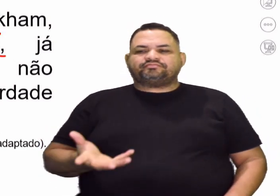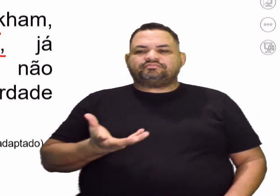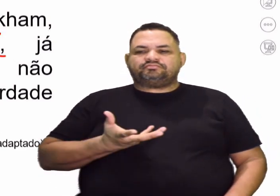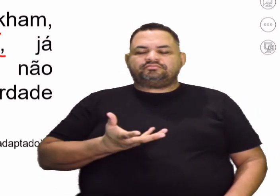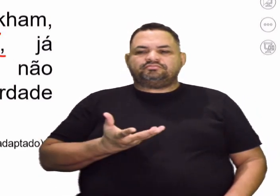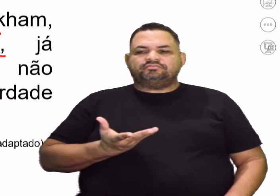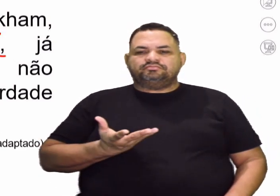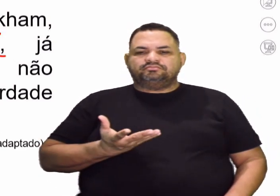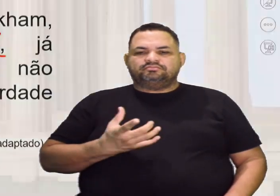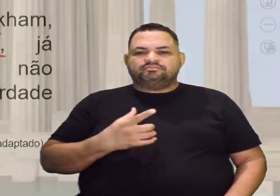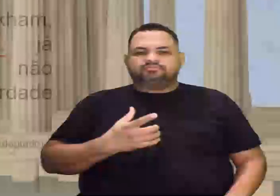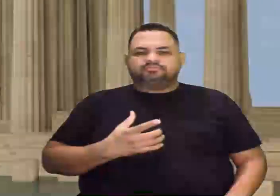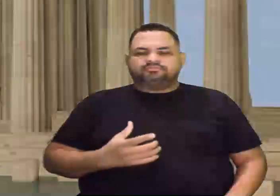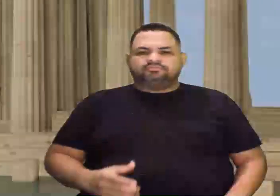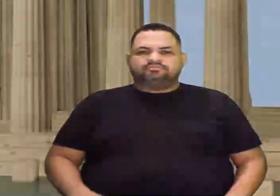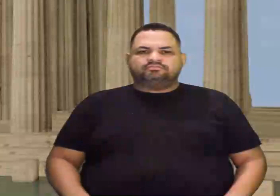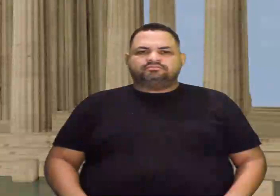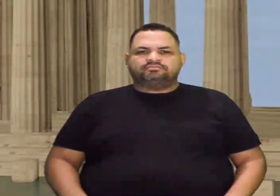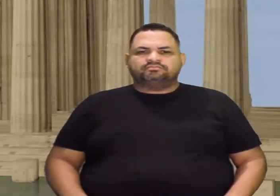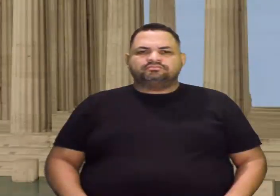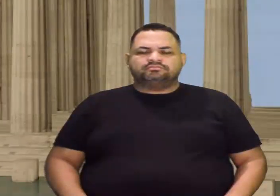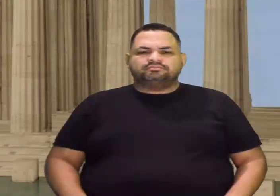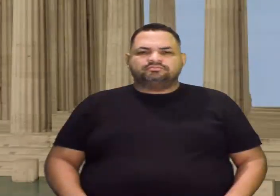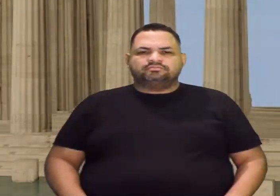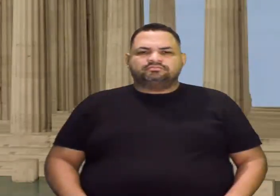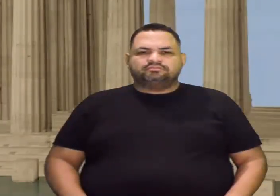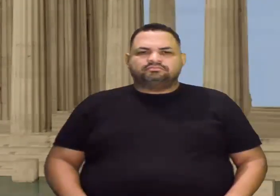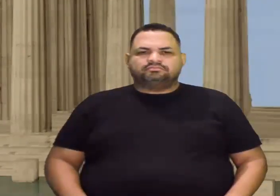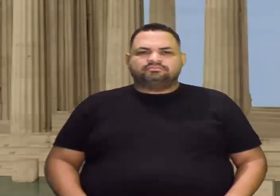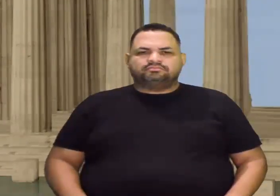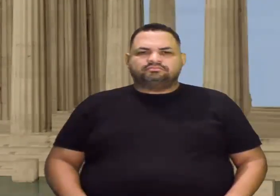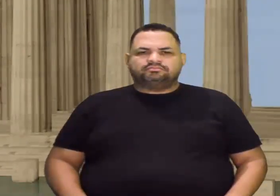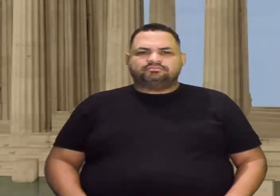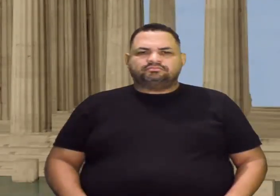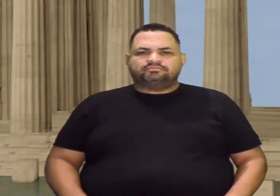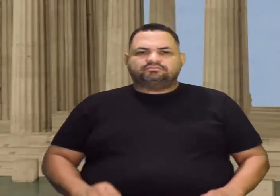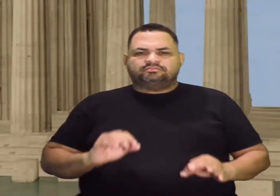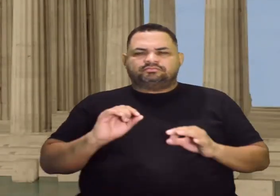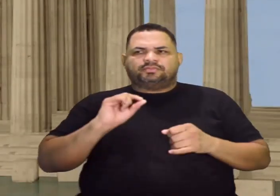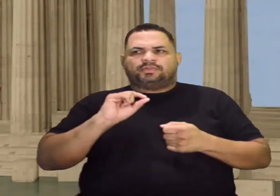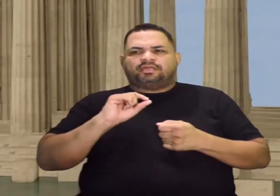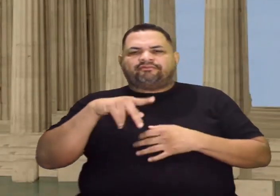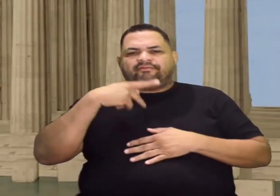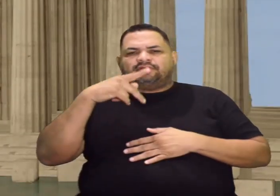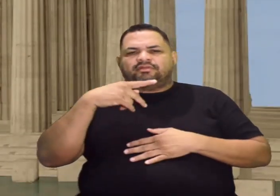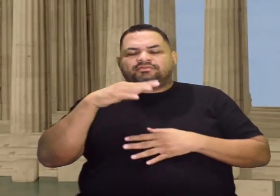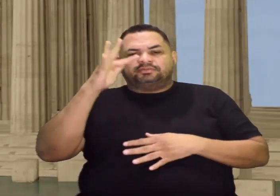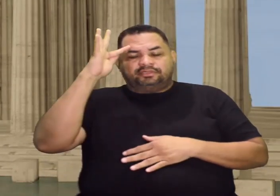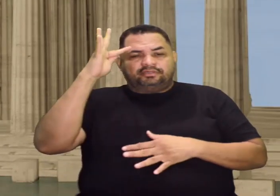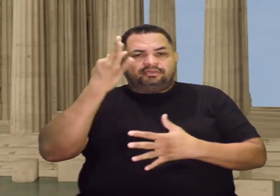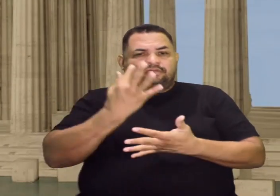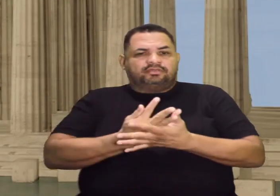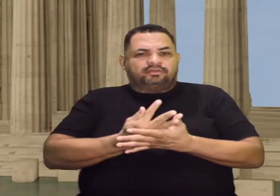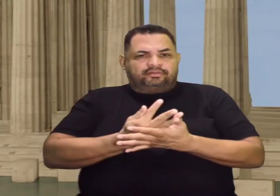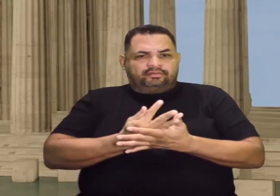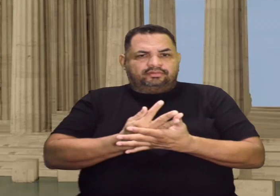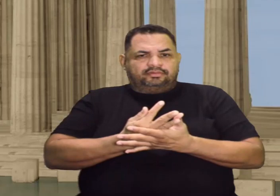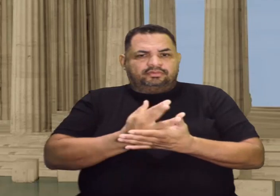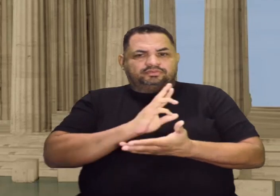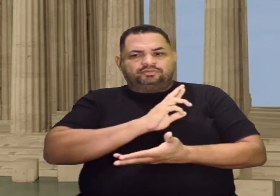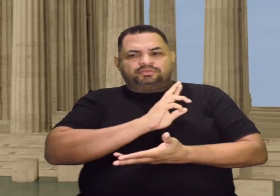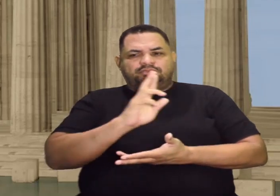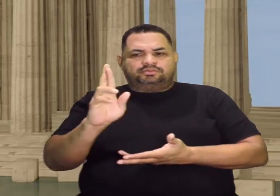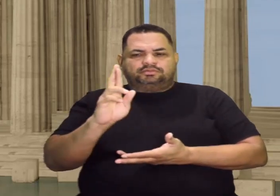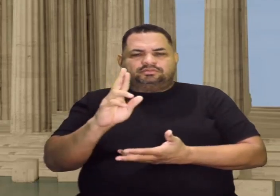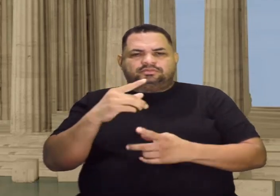dar espaço, olha só, tirar a questão que pautava sobre a fé, sobre a